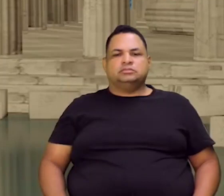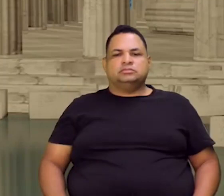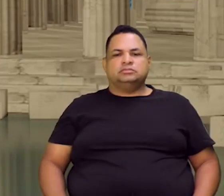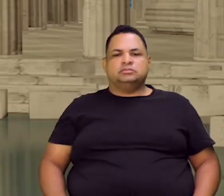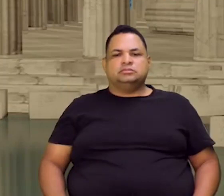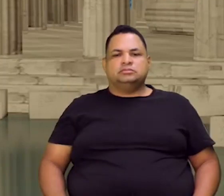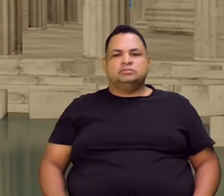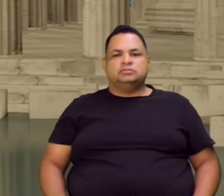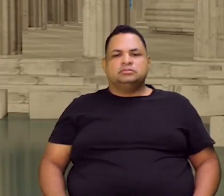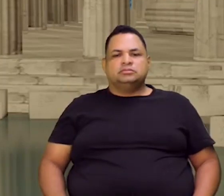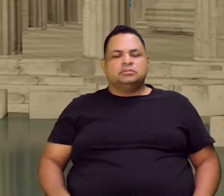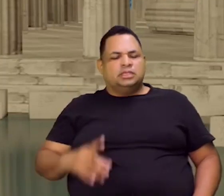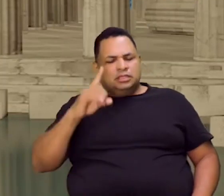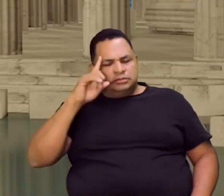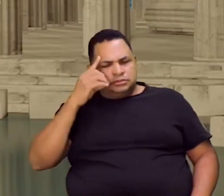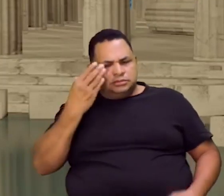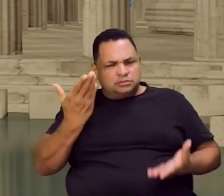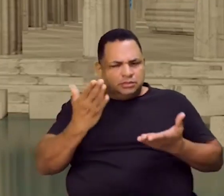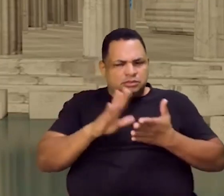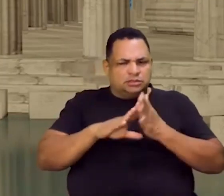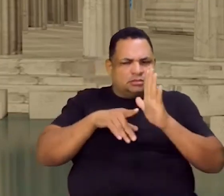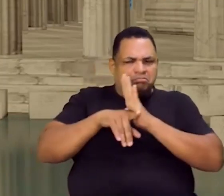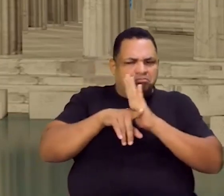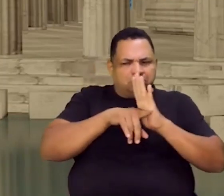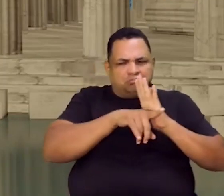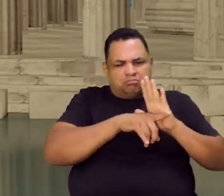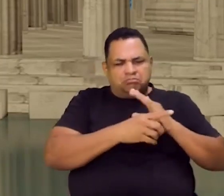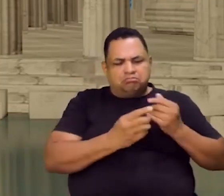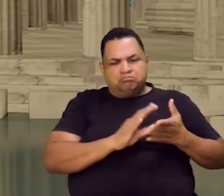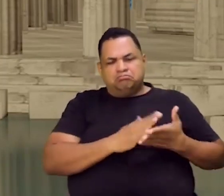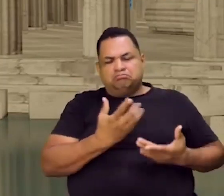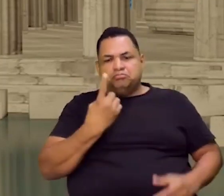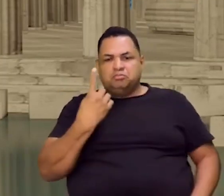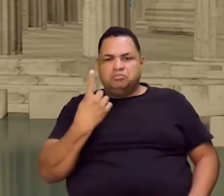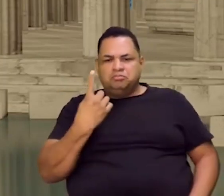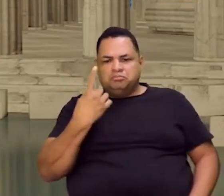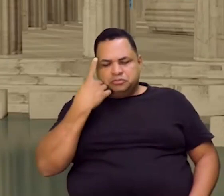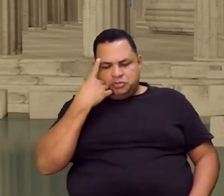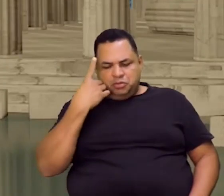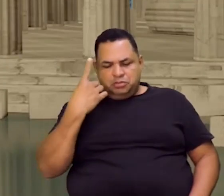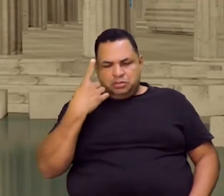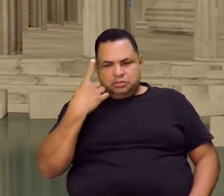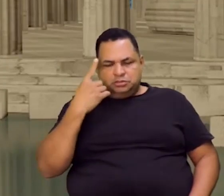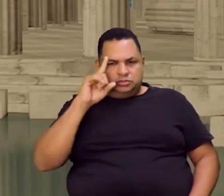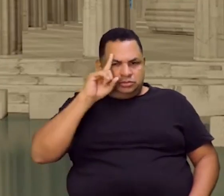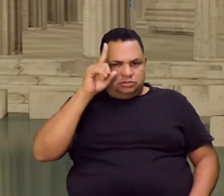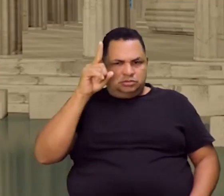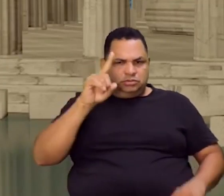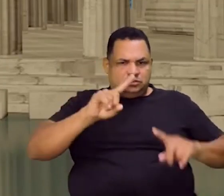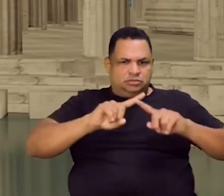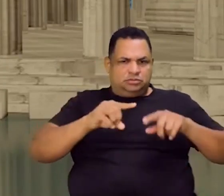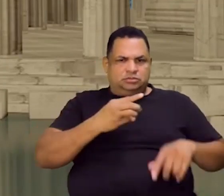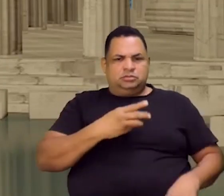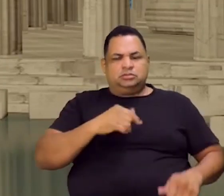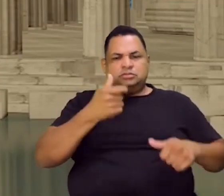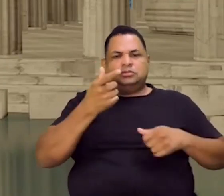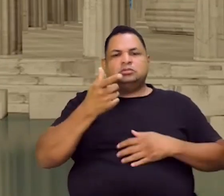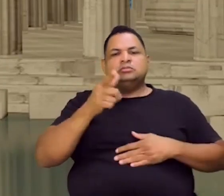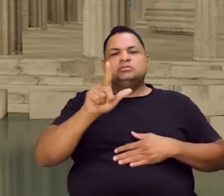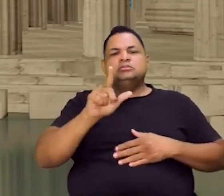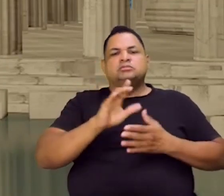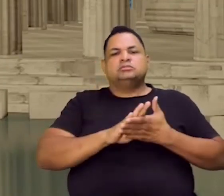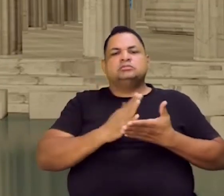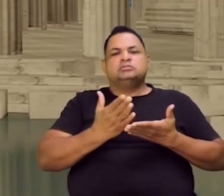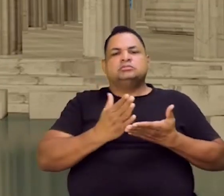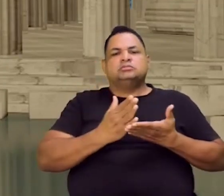vocês reforçaram isso, olha só, como um, né, não teve aquele pensamento, aquela ideia, mas os outros, né, já